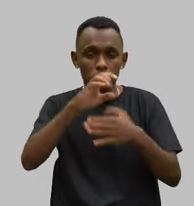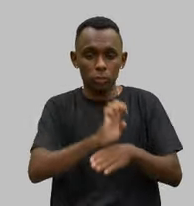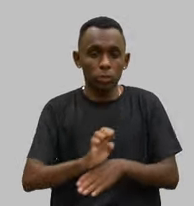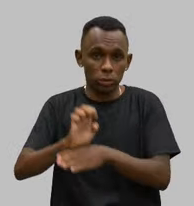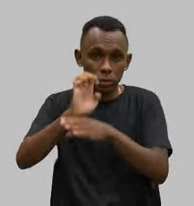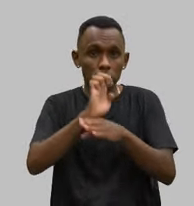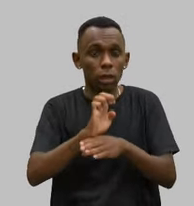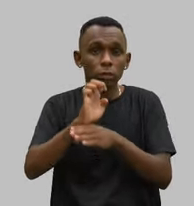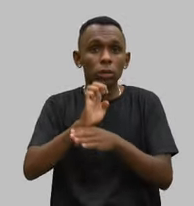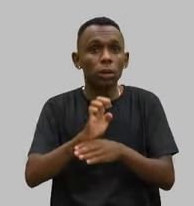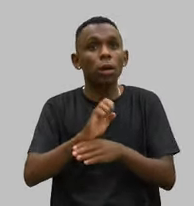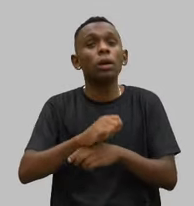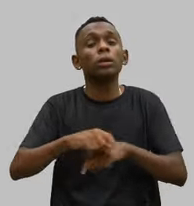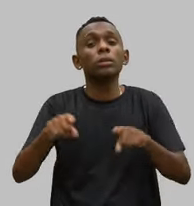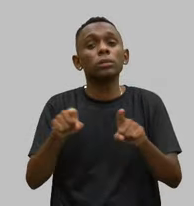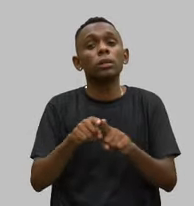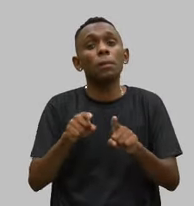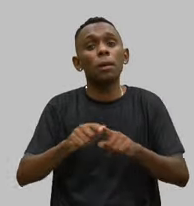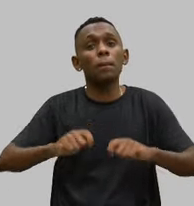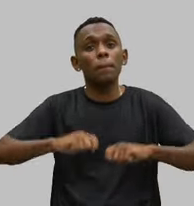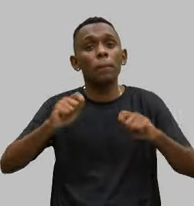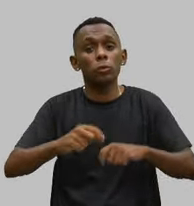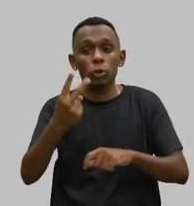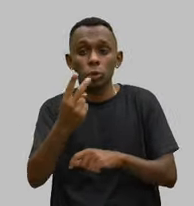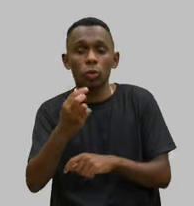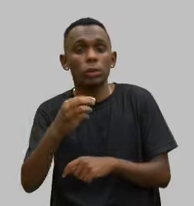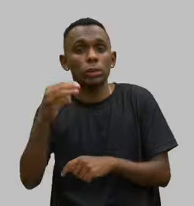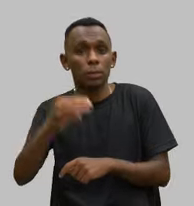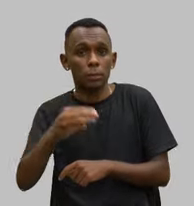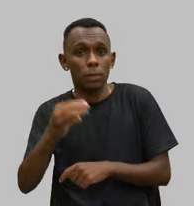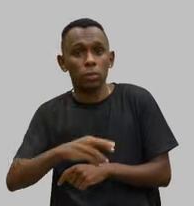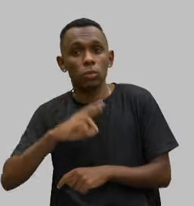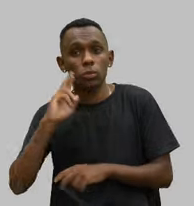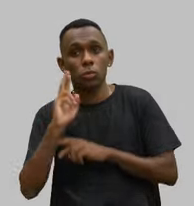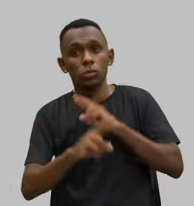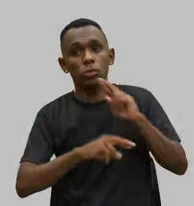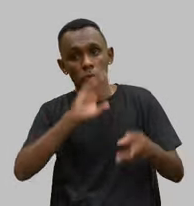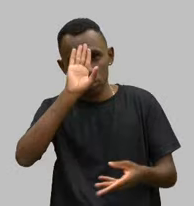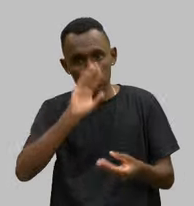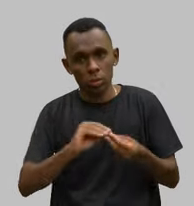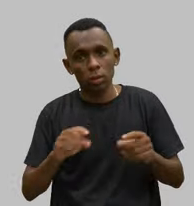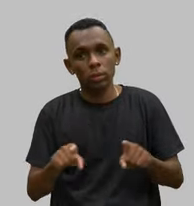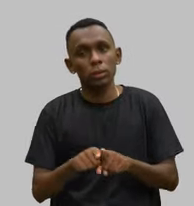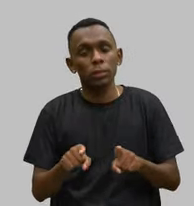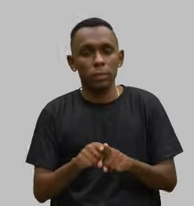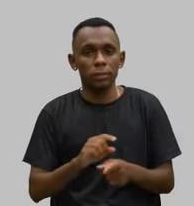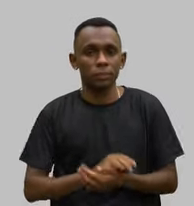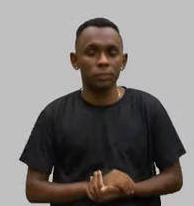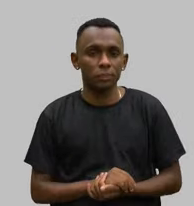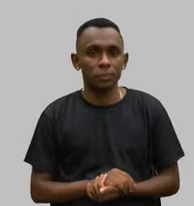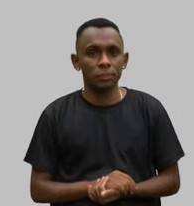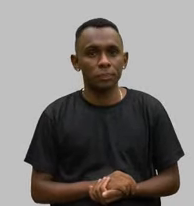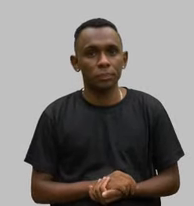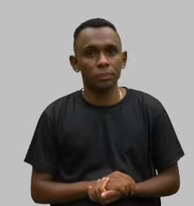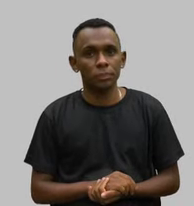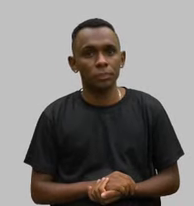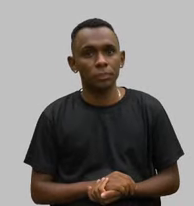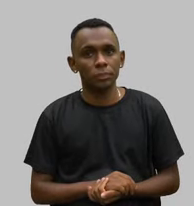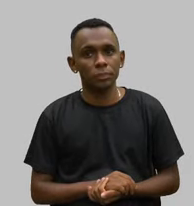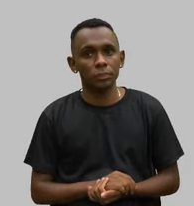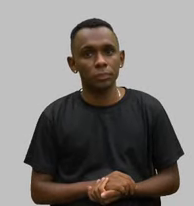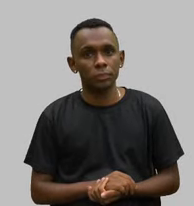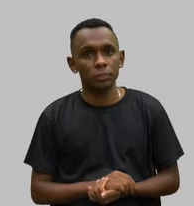o interpelou disporá de 2 minutos para suas considerações finais os